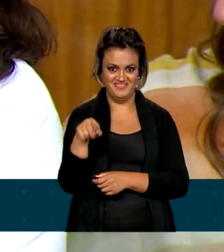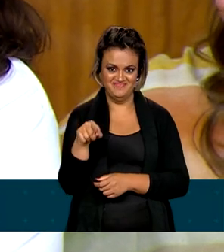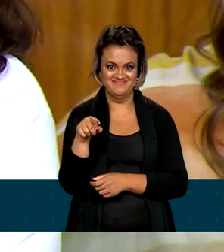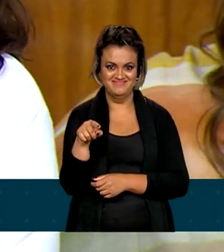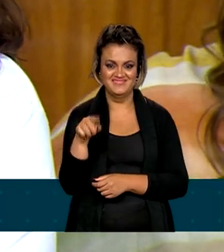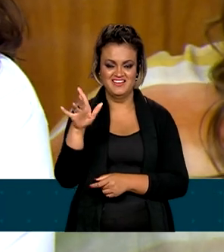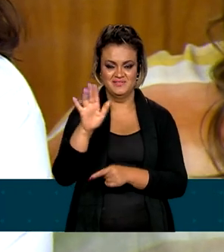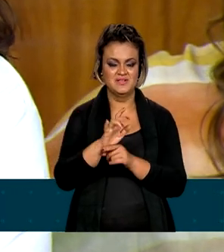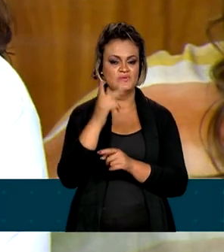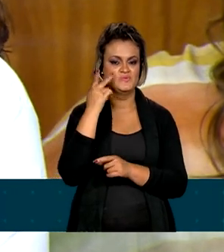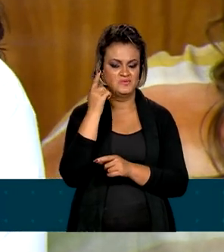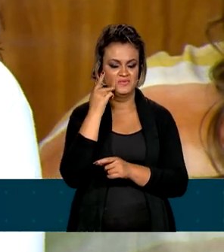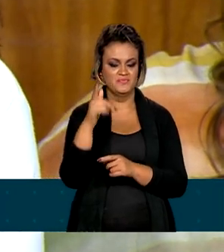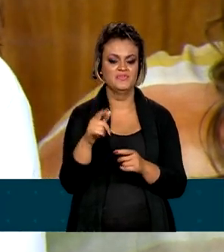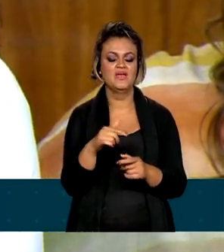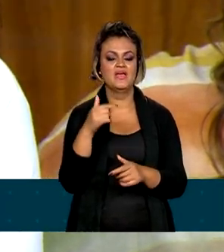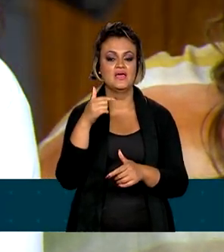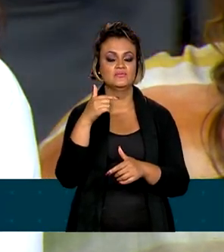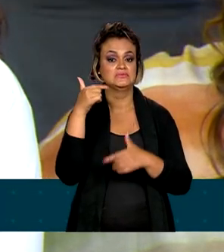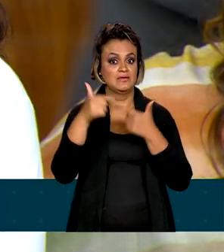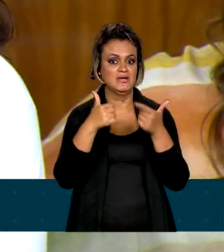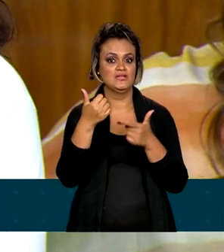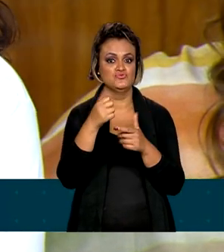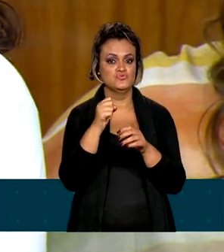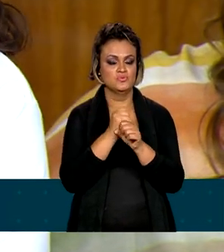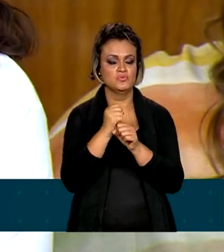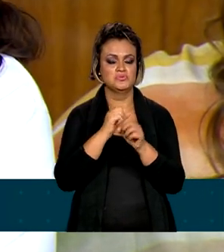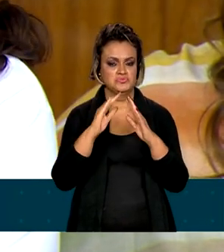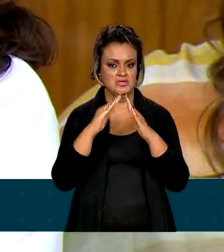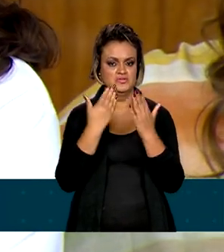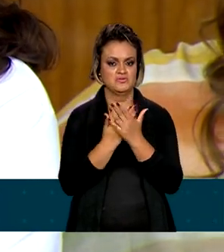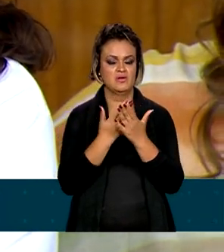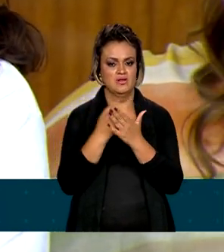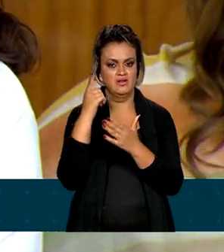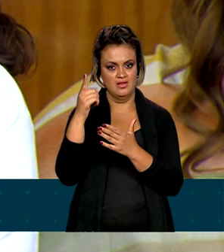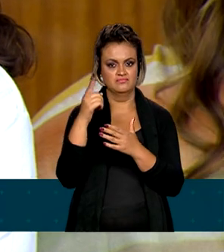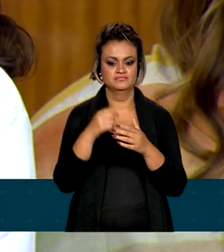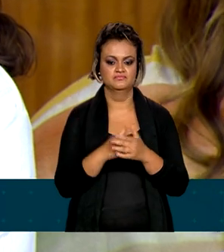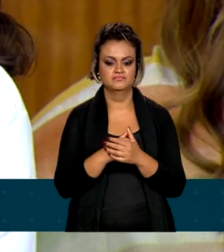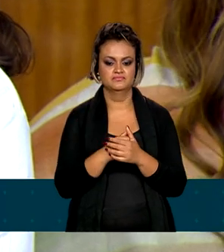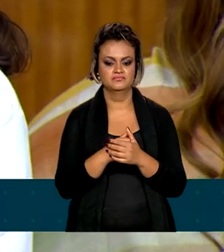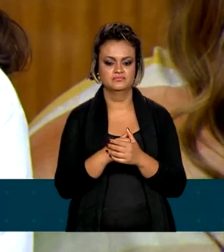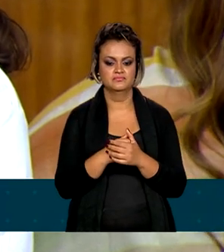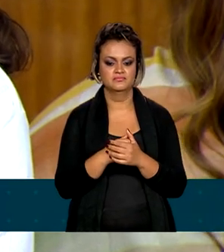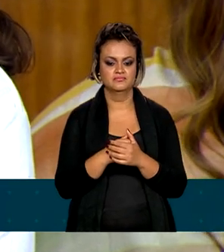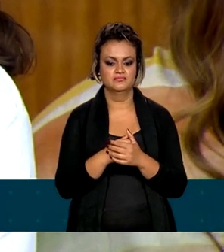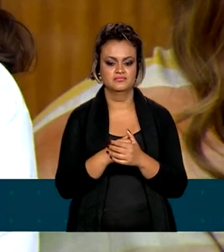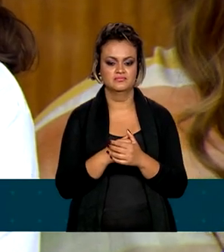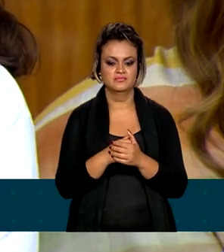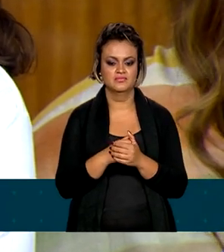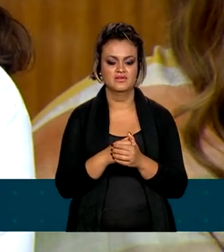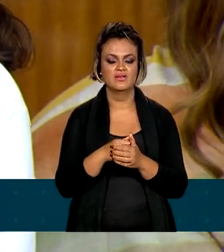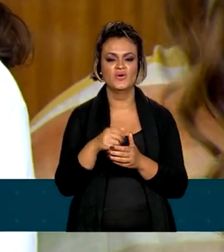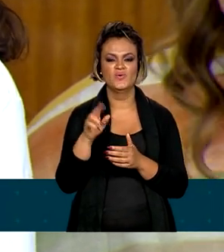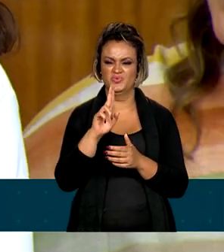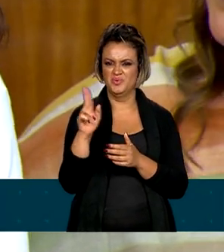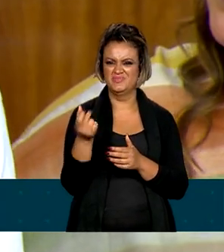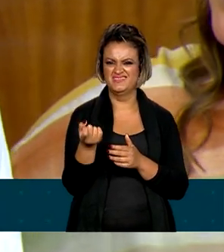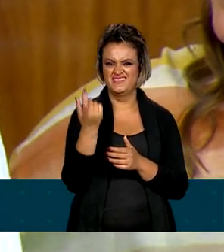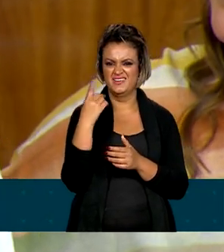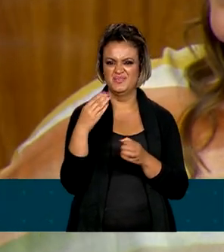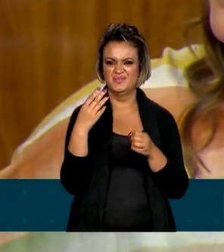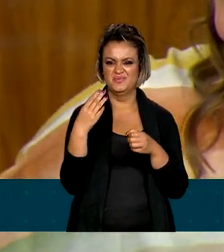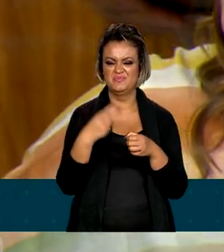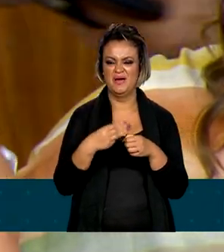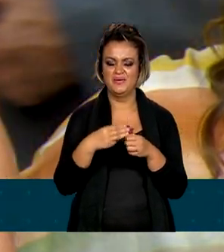na escola José Alves de Sena, município do Cabelo do Negro. É um nome até esquisito,